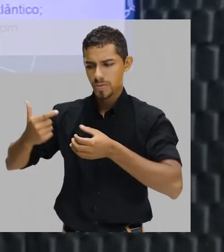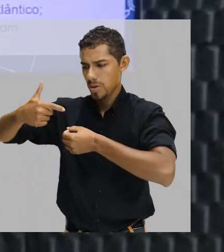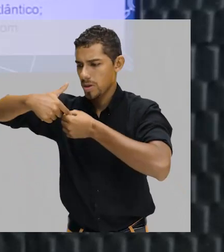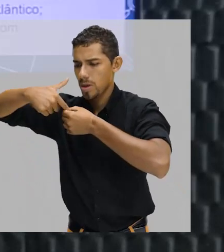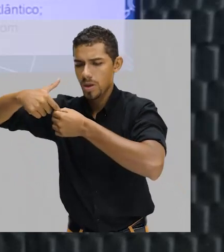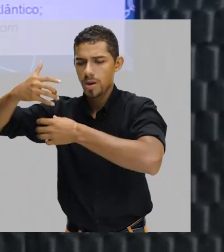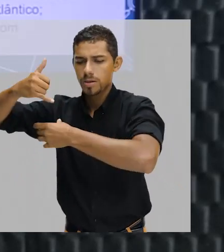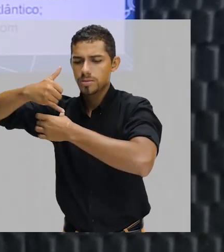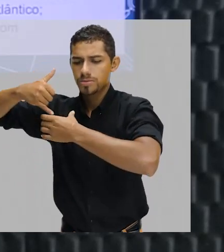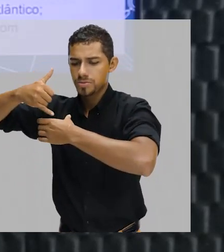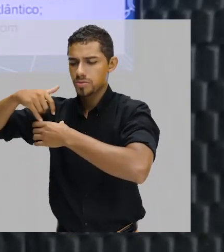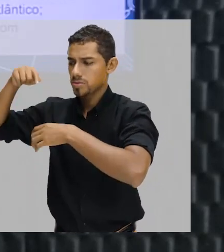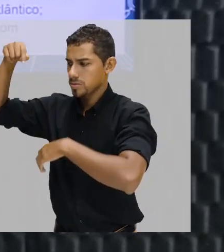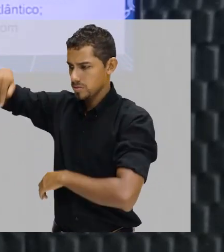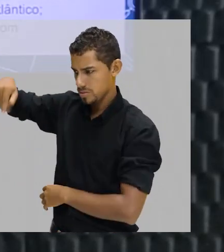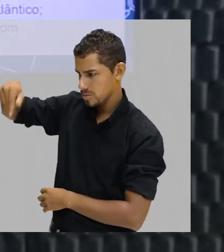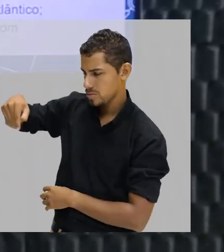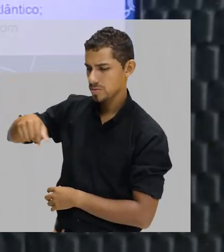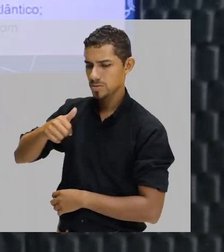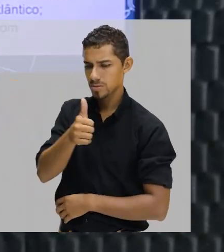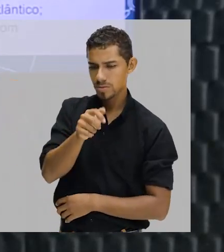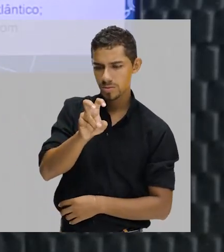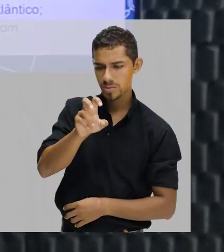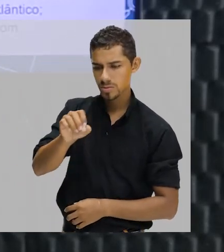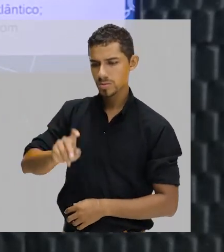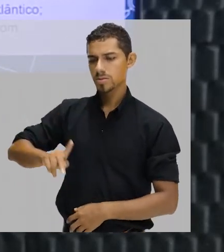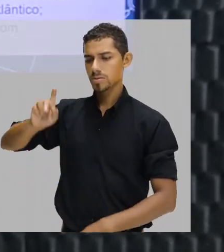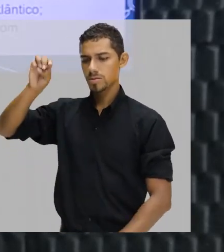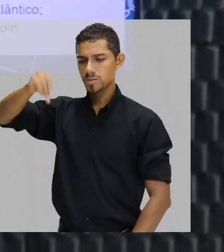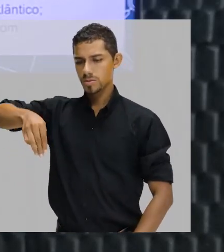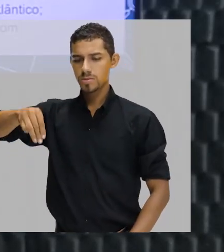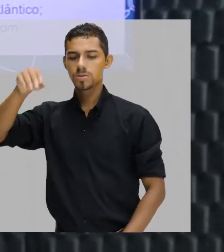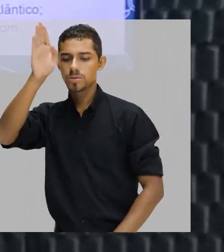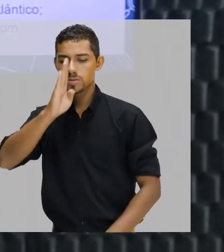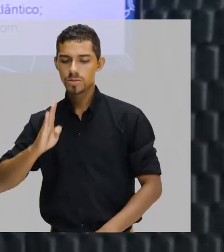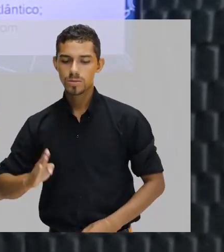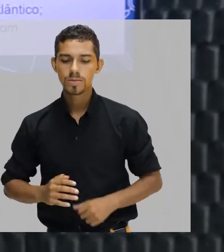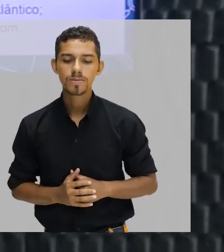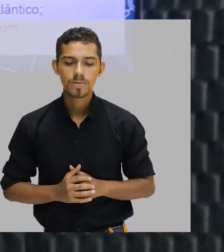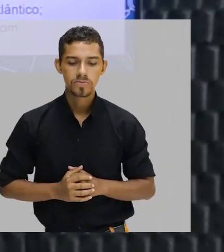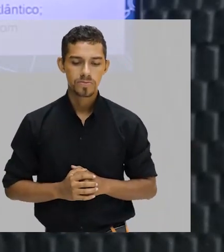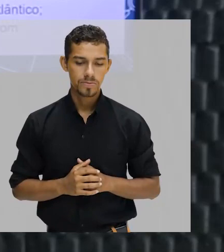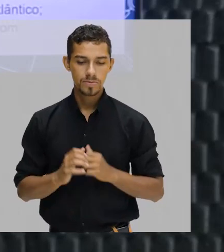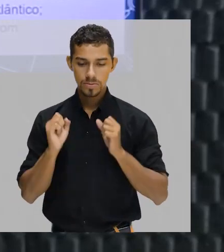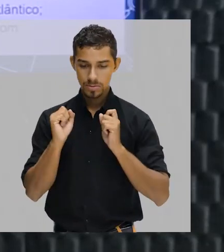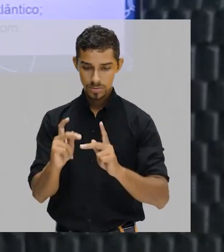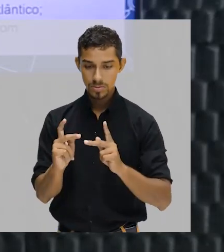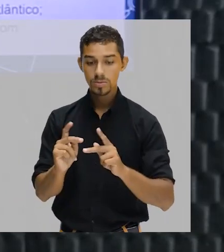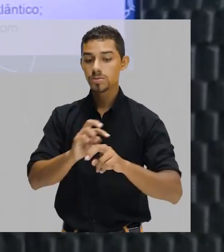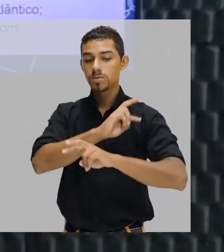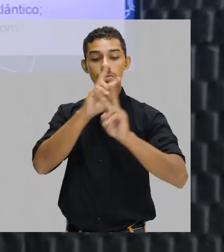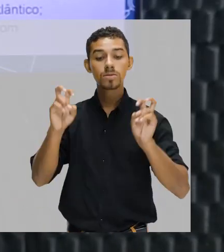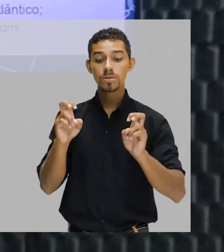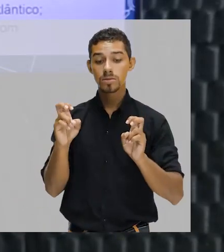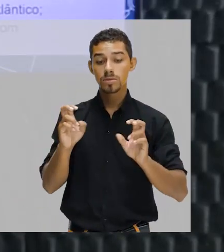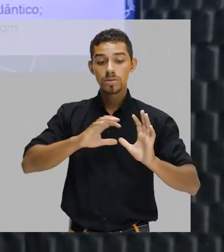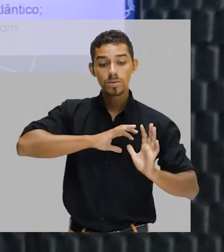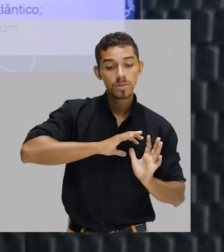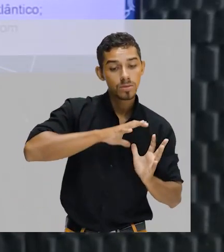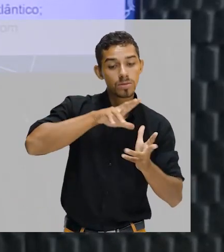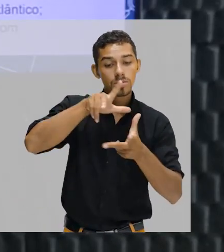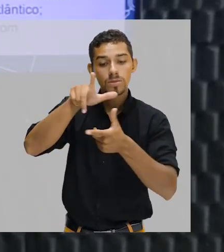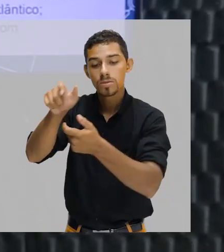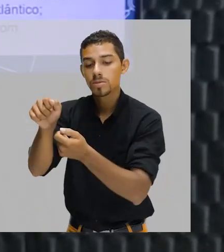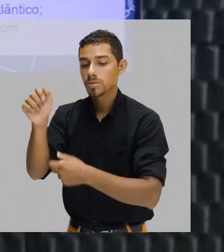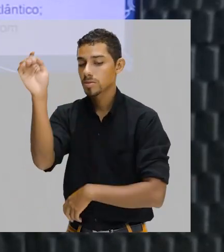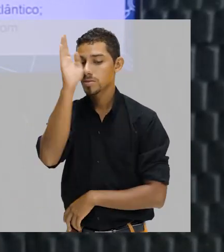que fica dentro dessa margem de 150 quilômetros é do Brasil, tá? Em relação ao mundo, galera, tá? O Brasil aí,